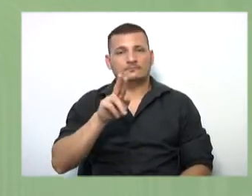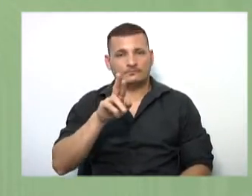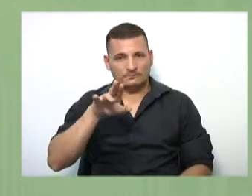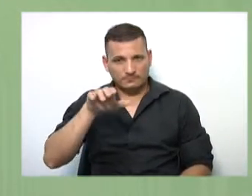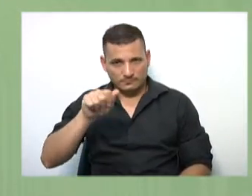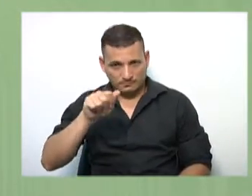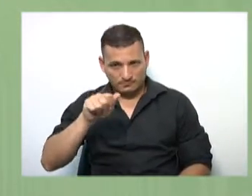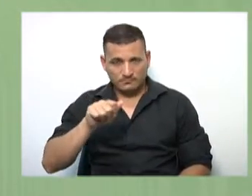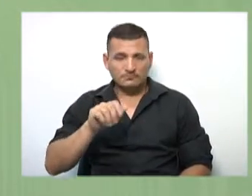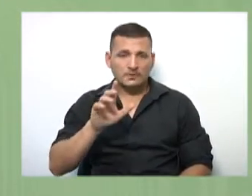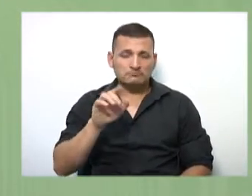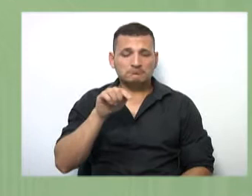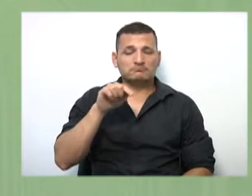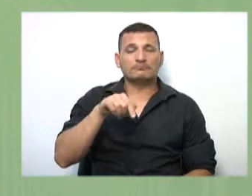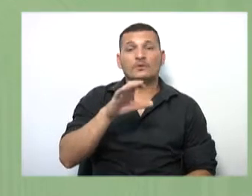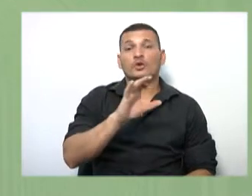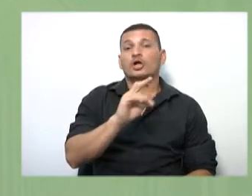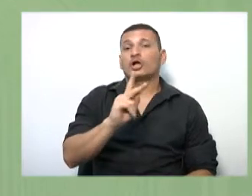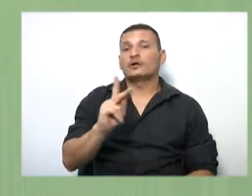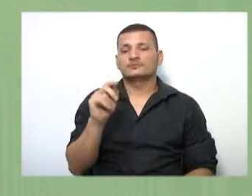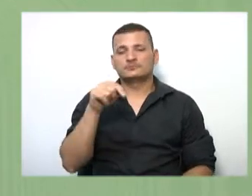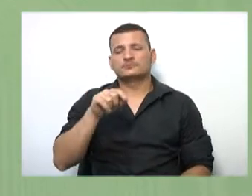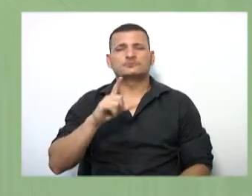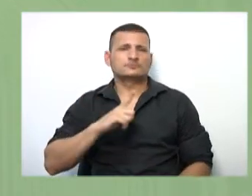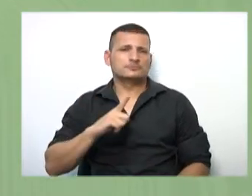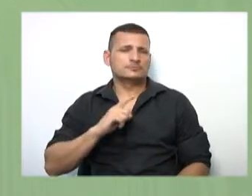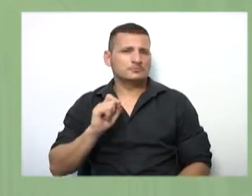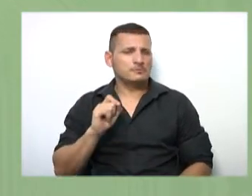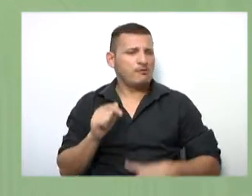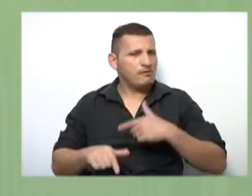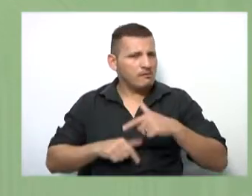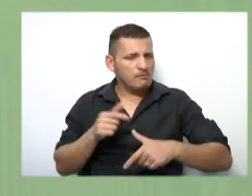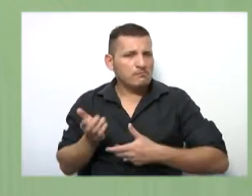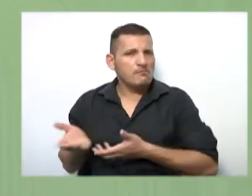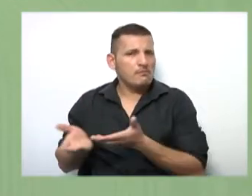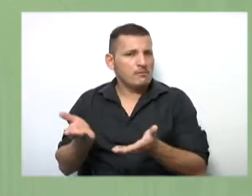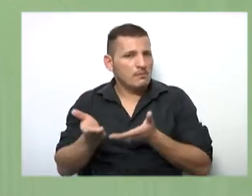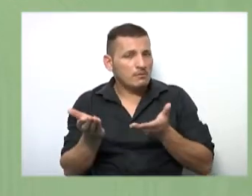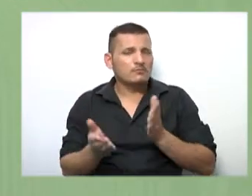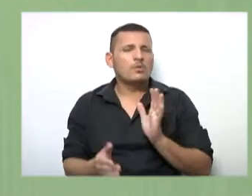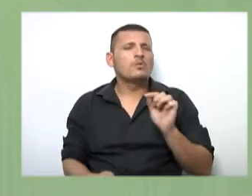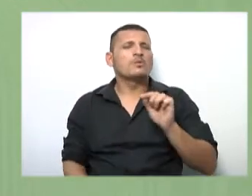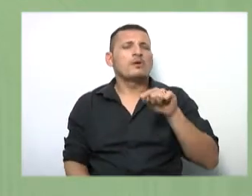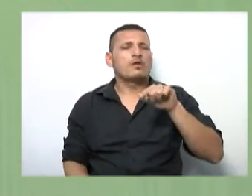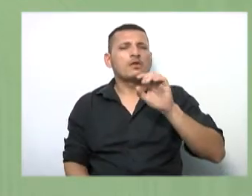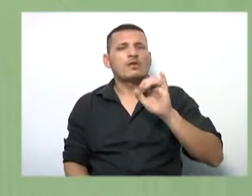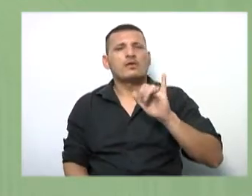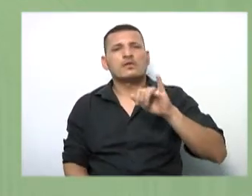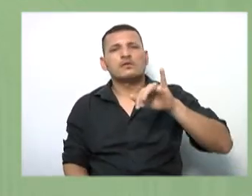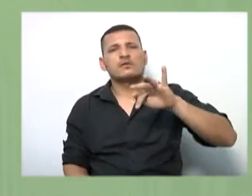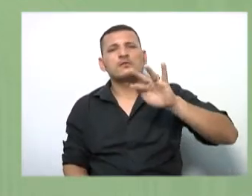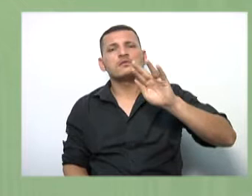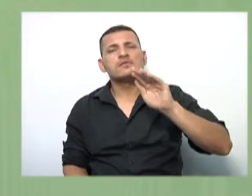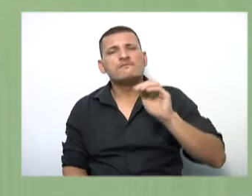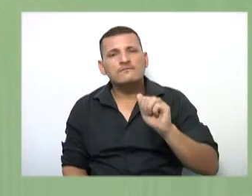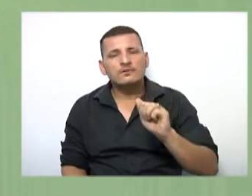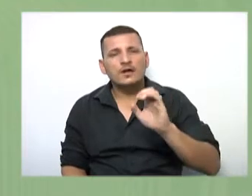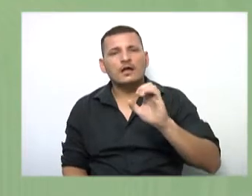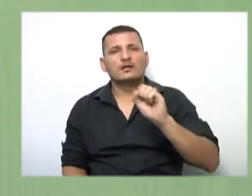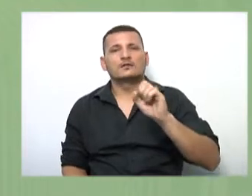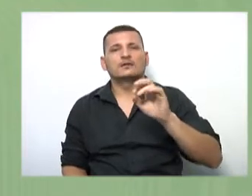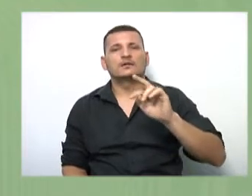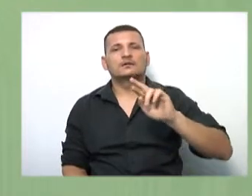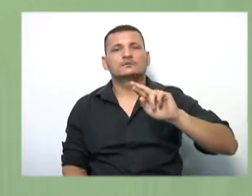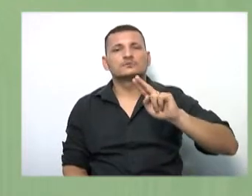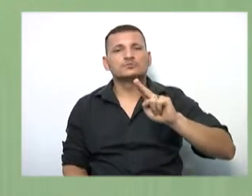seus associados. O que é essa infraestrutura, pessoal? Infraestrutura são estradas, são pontes, são redes de